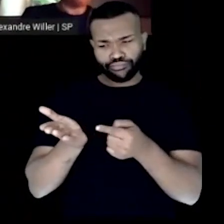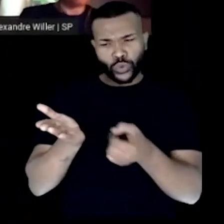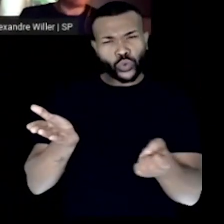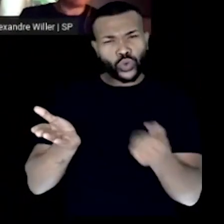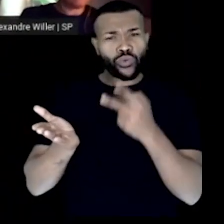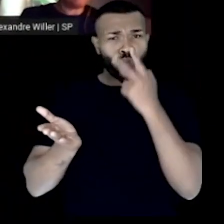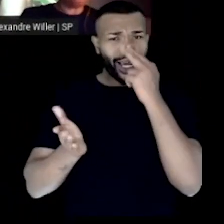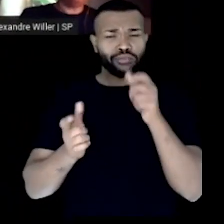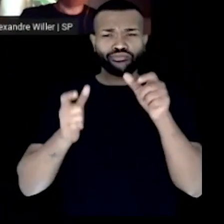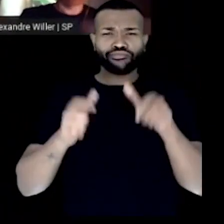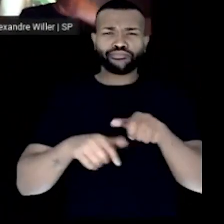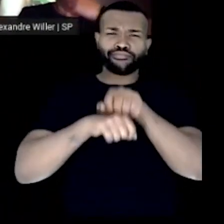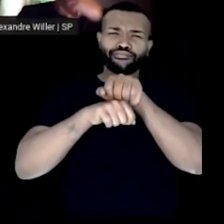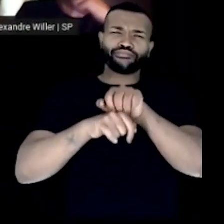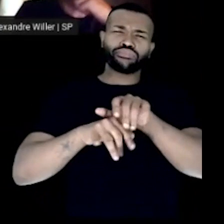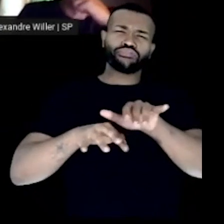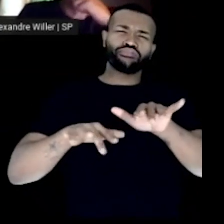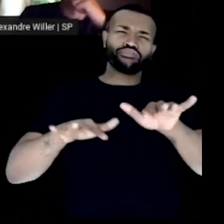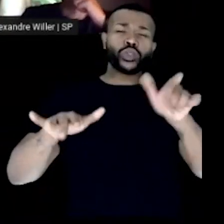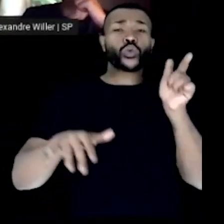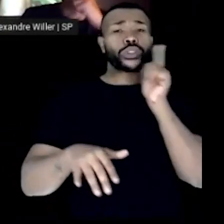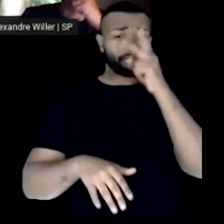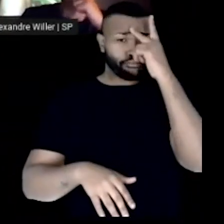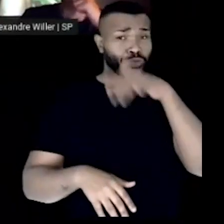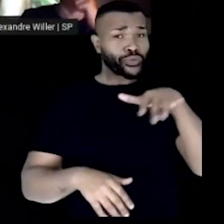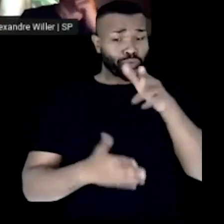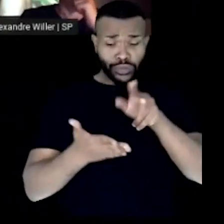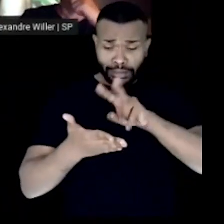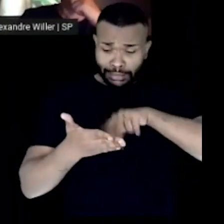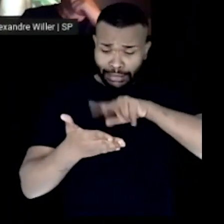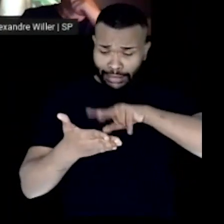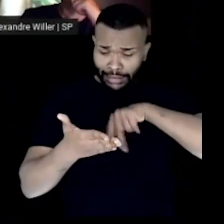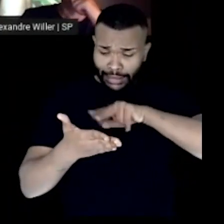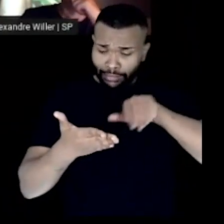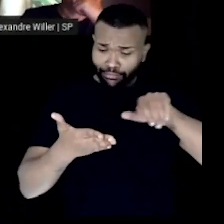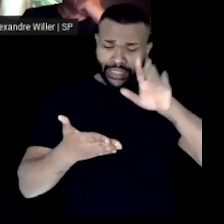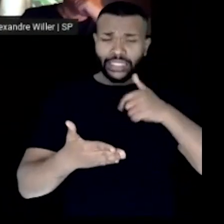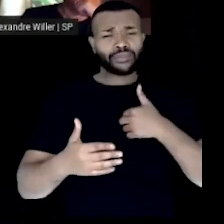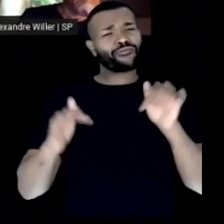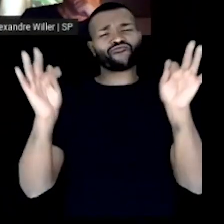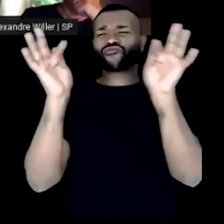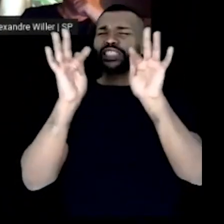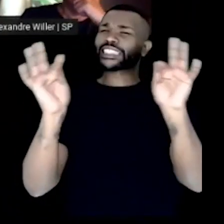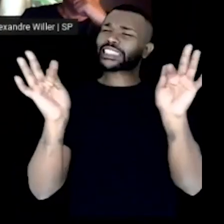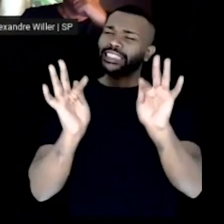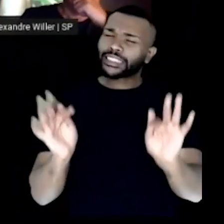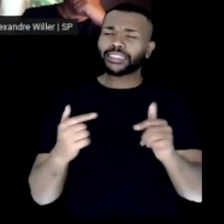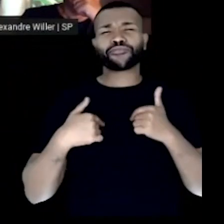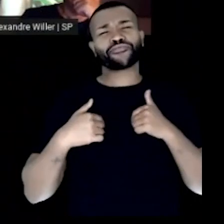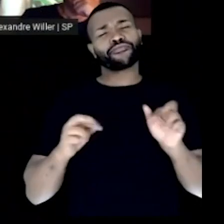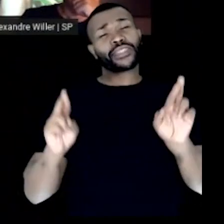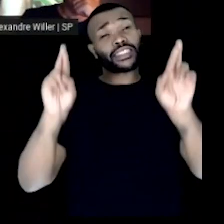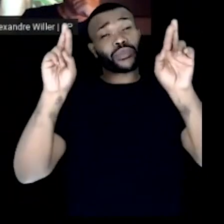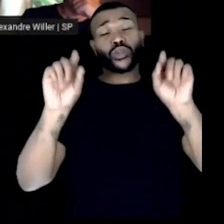essa nova edição, eu espero que ele chegue a outros lugares, que ele conquiste mais públicos, enfim, estou bem contente com isso,